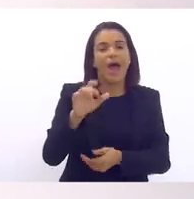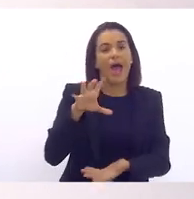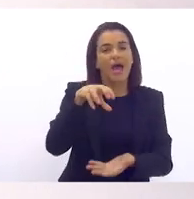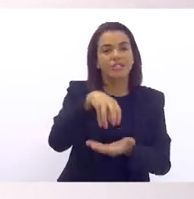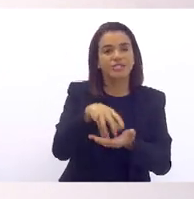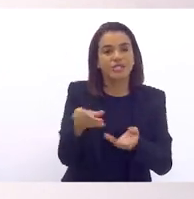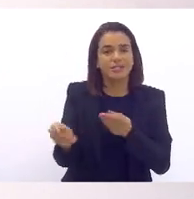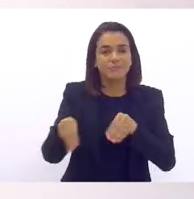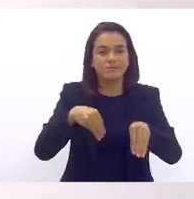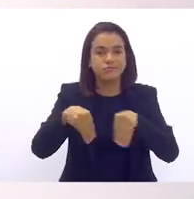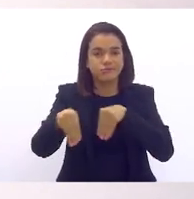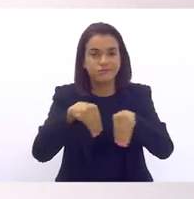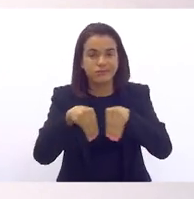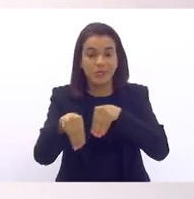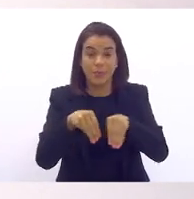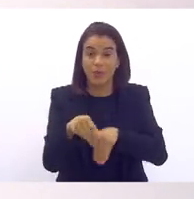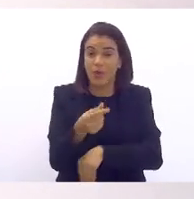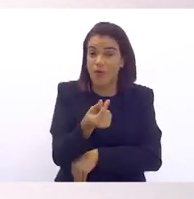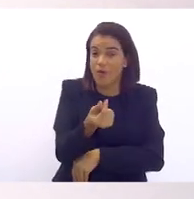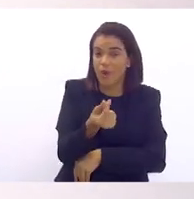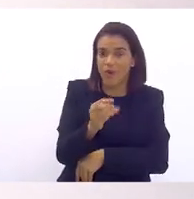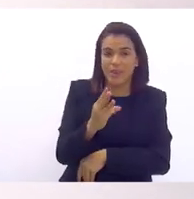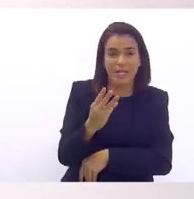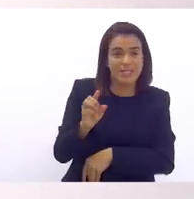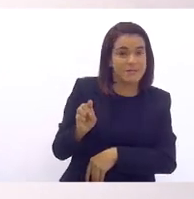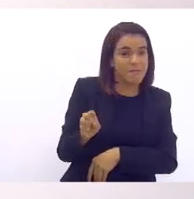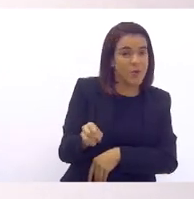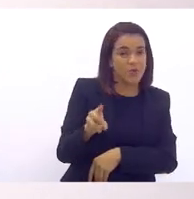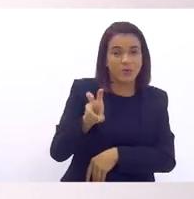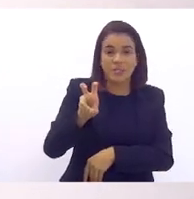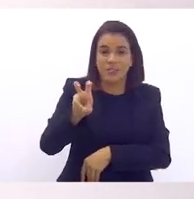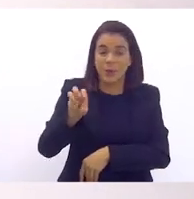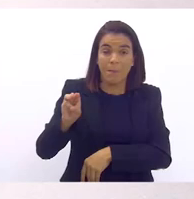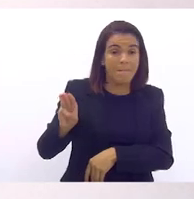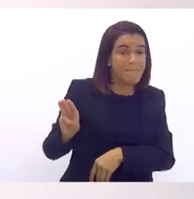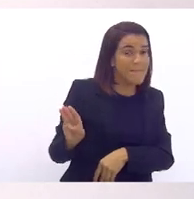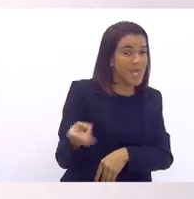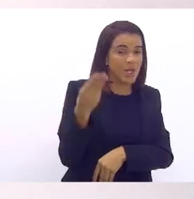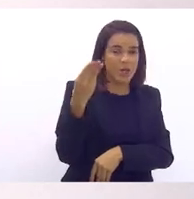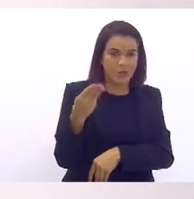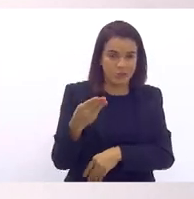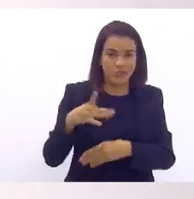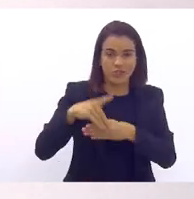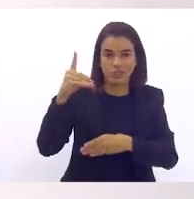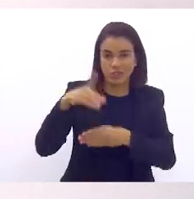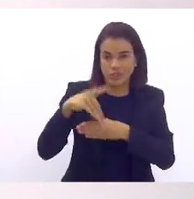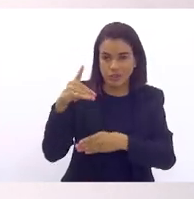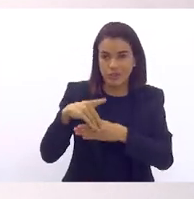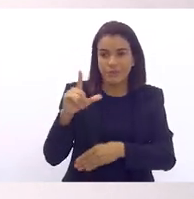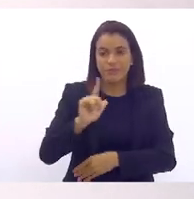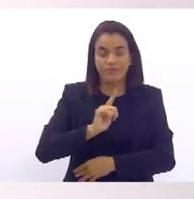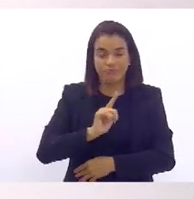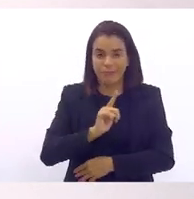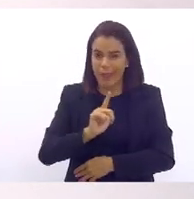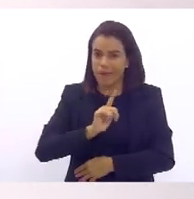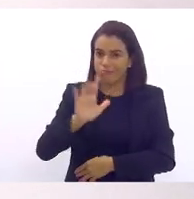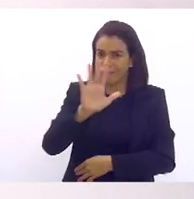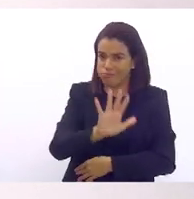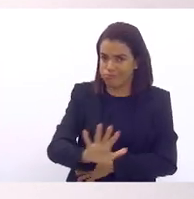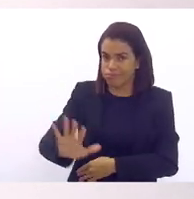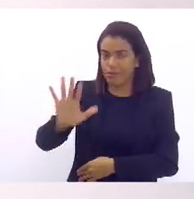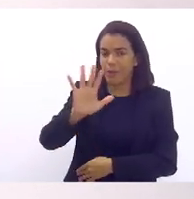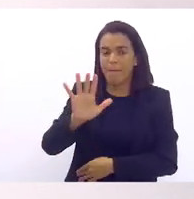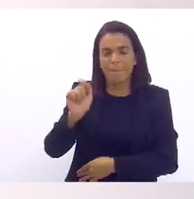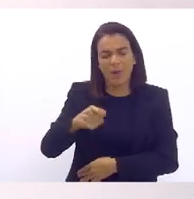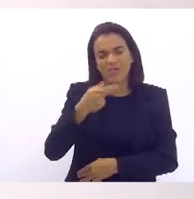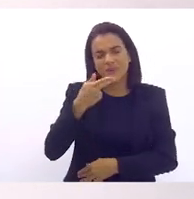fda que custa 3.5 milhões de dólares por paciente então nós temos um espectro espectro aí eu poderia